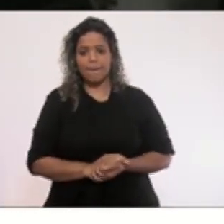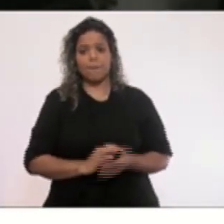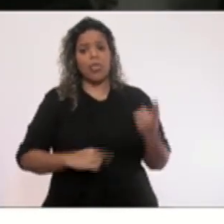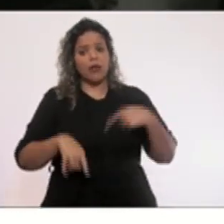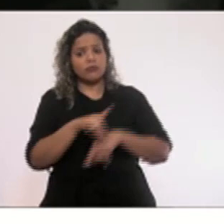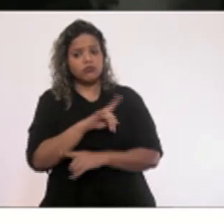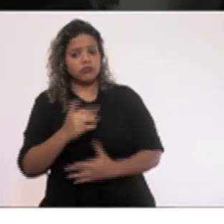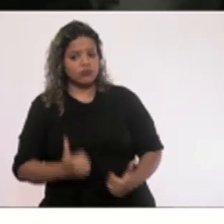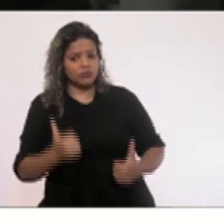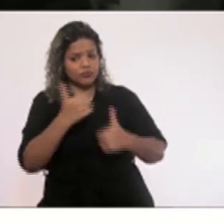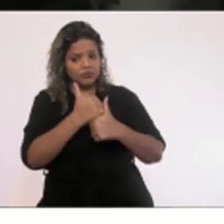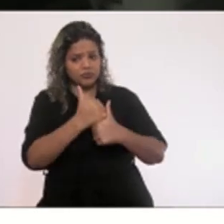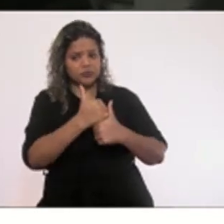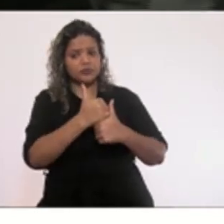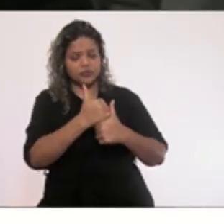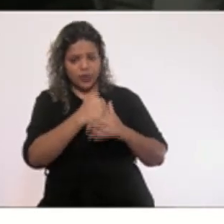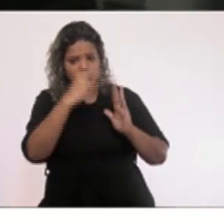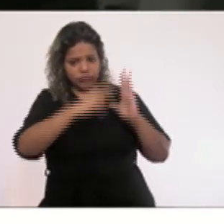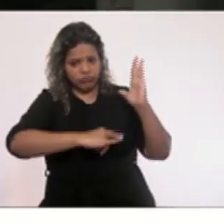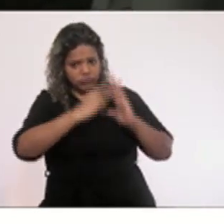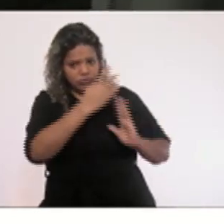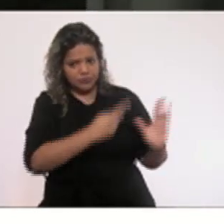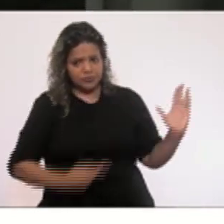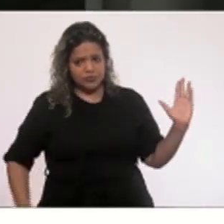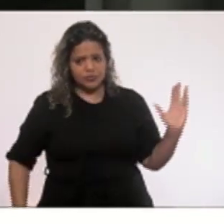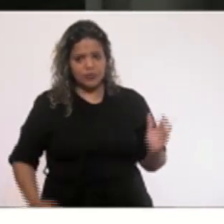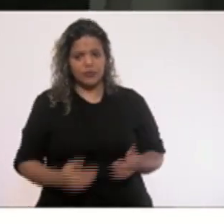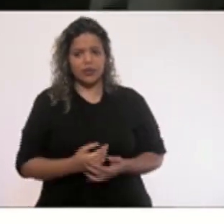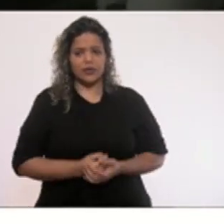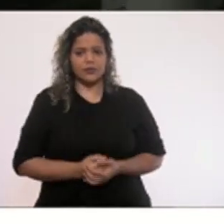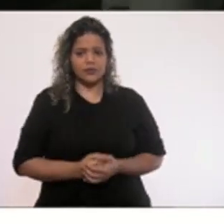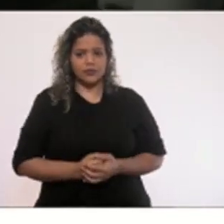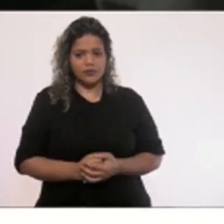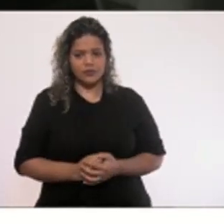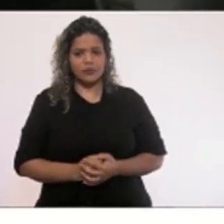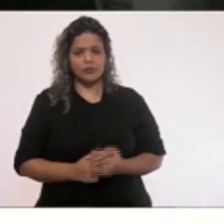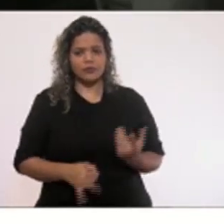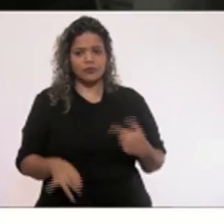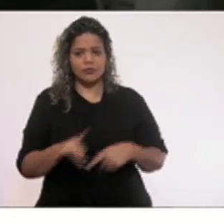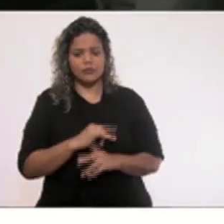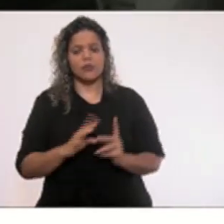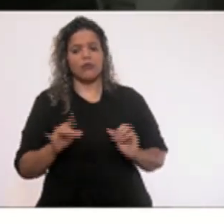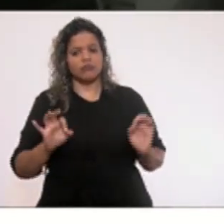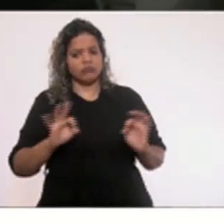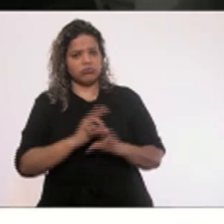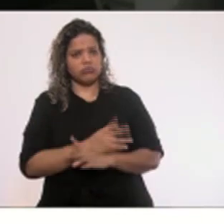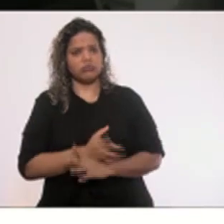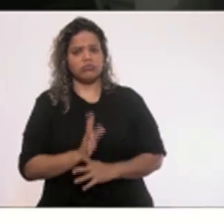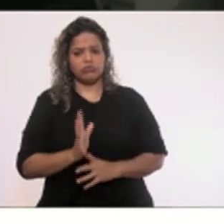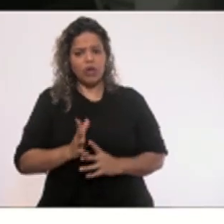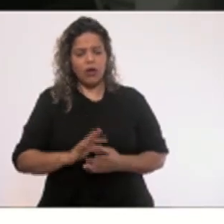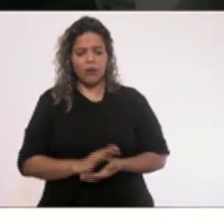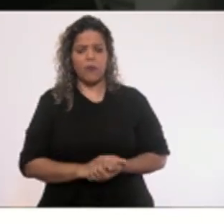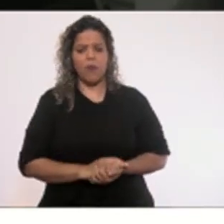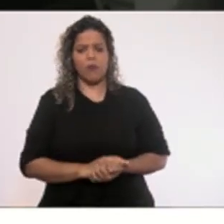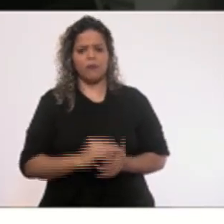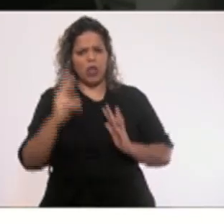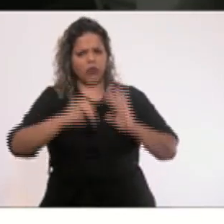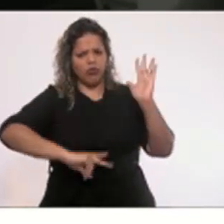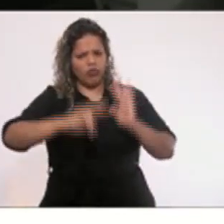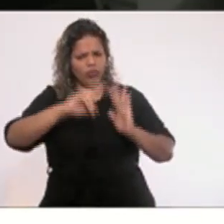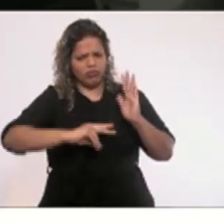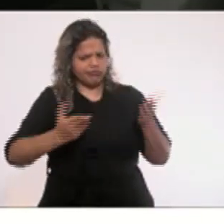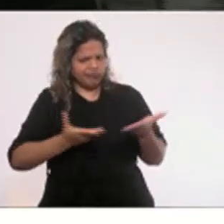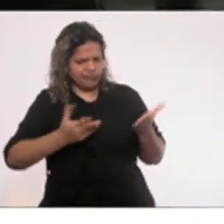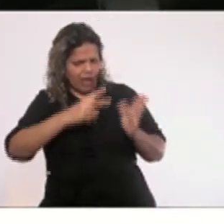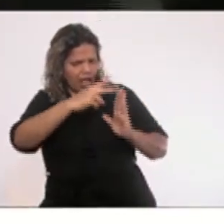Este substitutivo, senhor presidente, aqui foi acabado de ser lido no